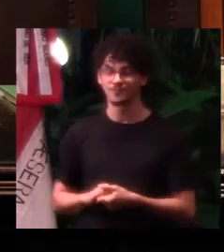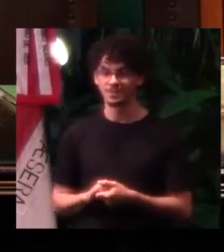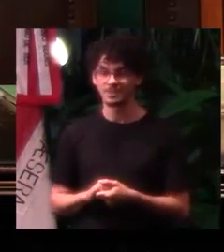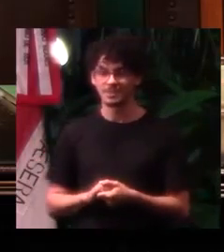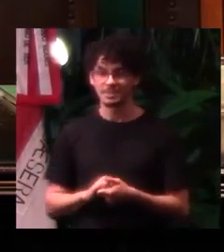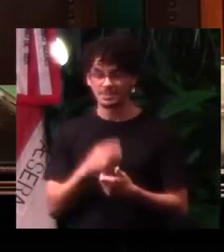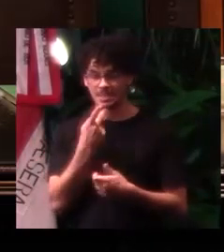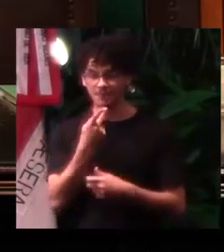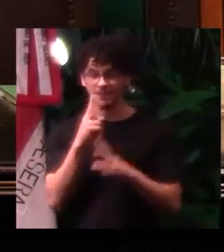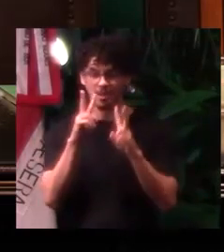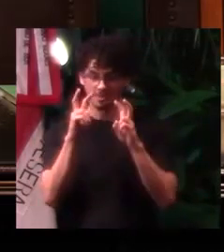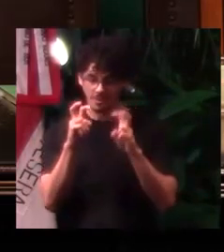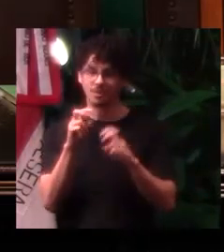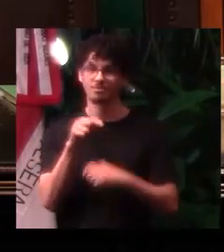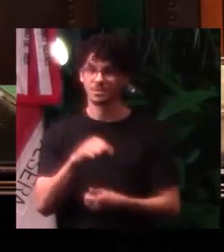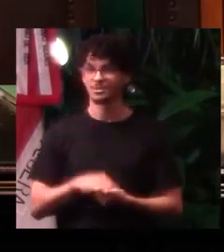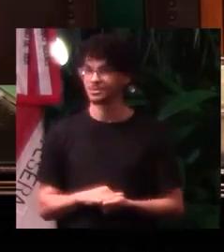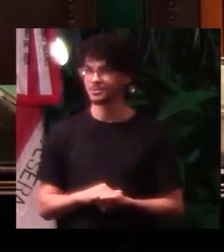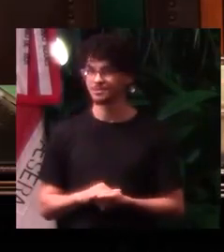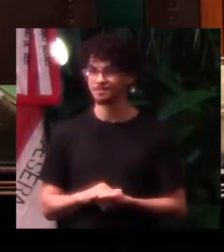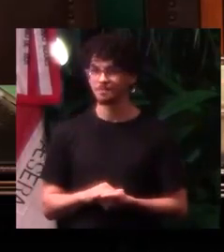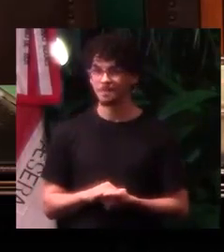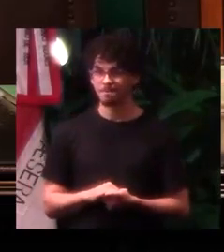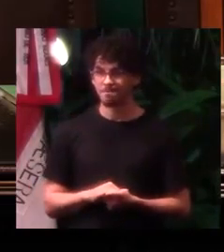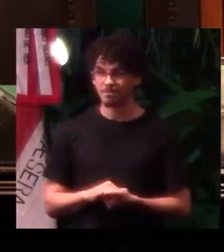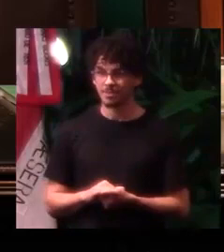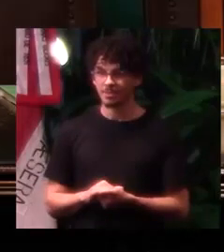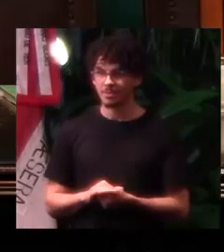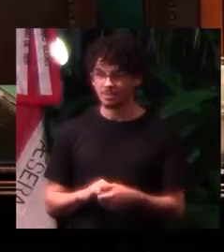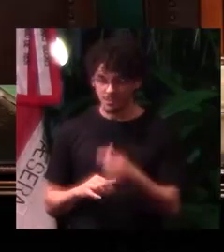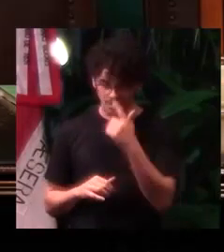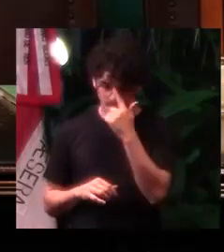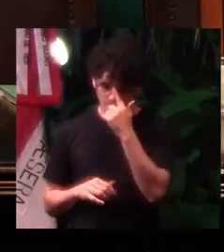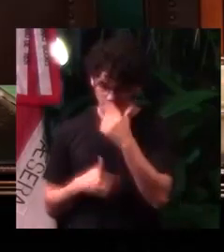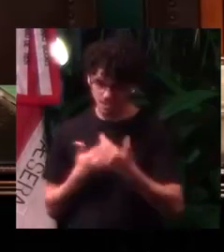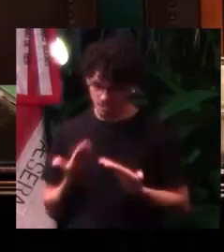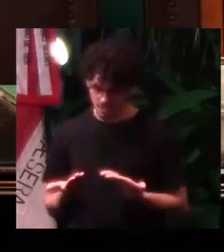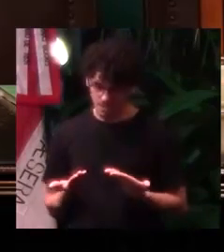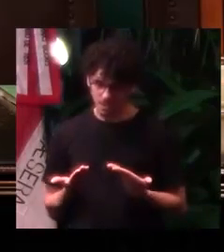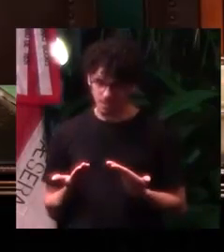que ele fala sobre esse tema. E,